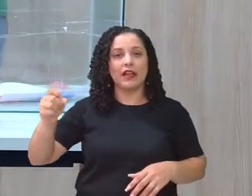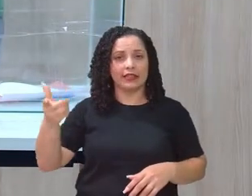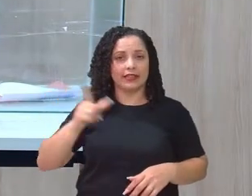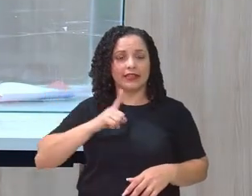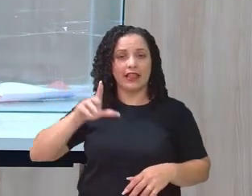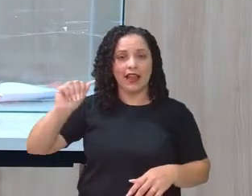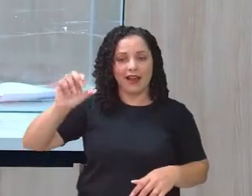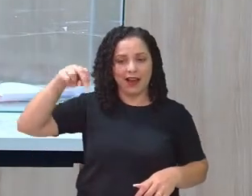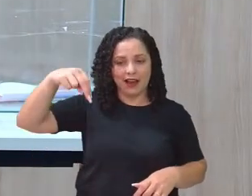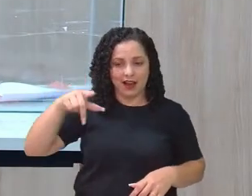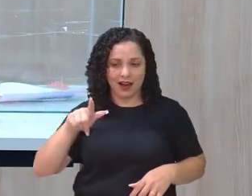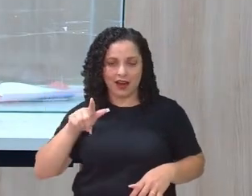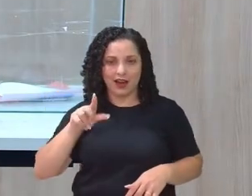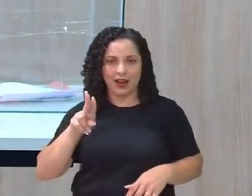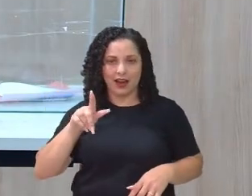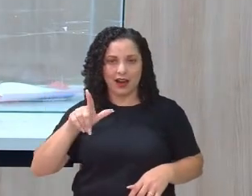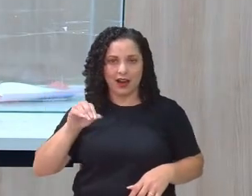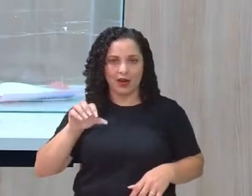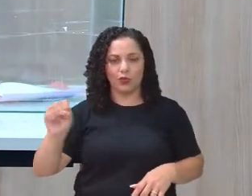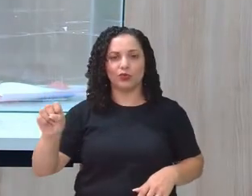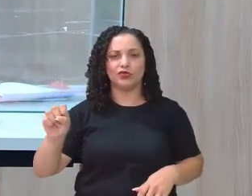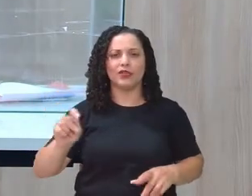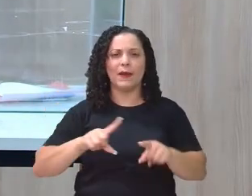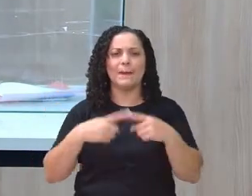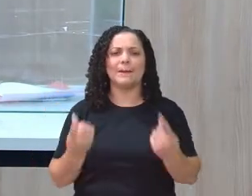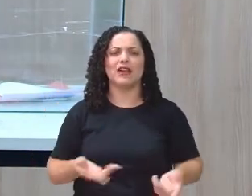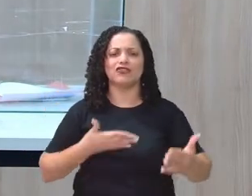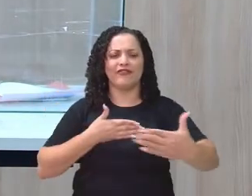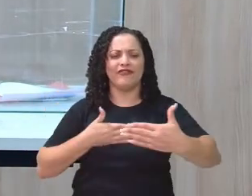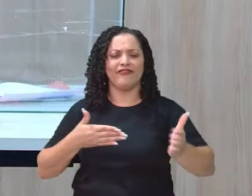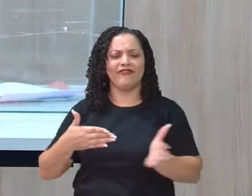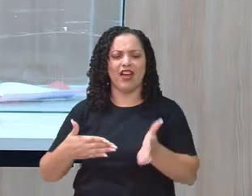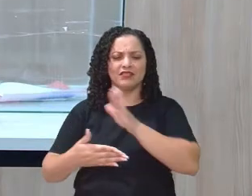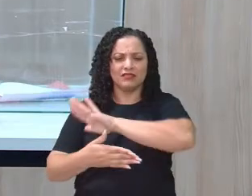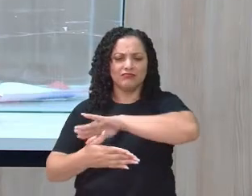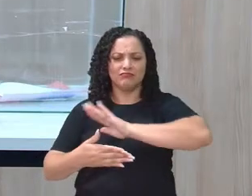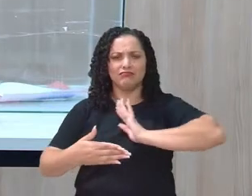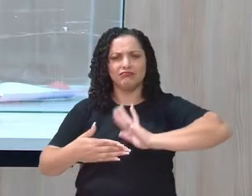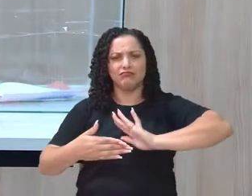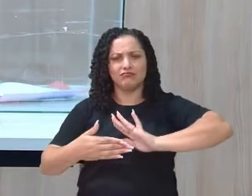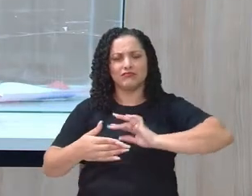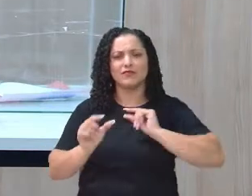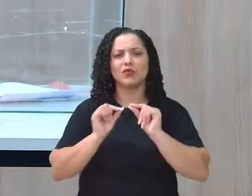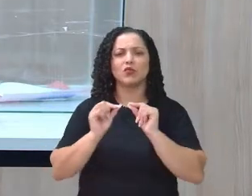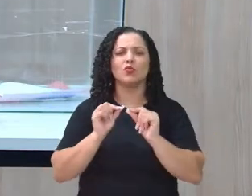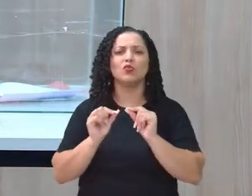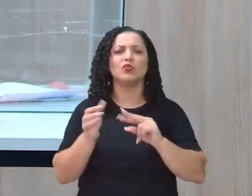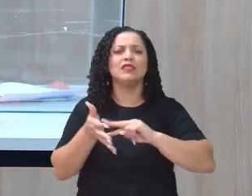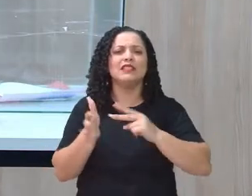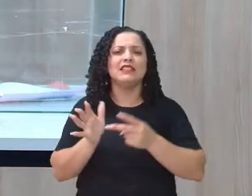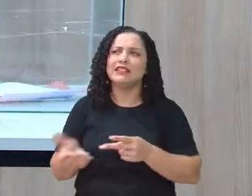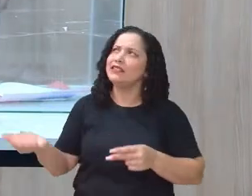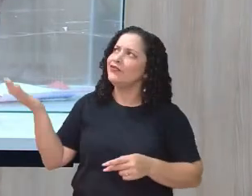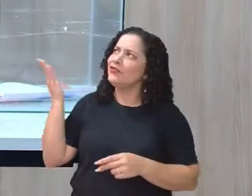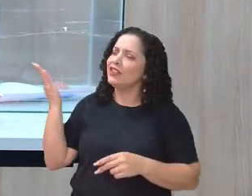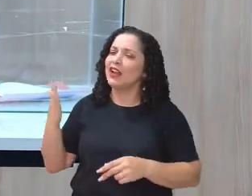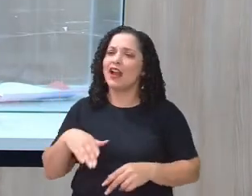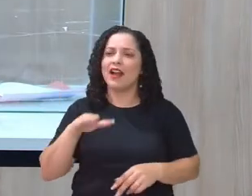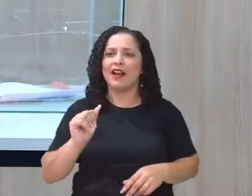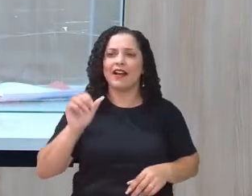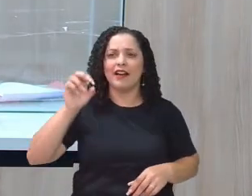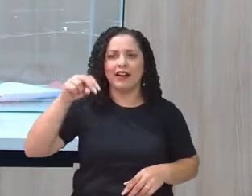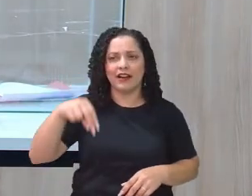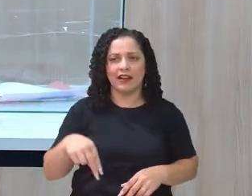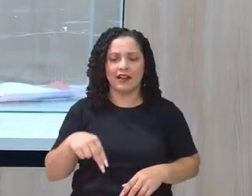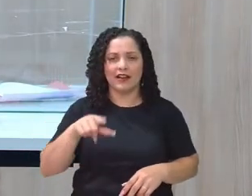de lados, né? A gente está falando de faces. E como é que apareceu aí essa palavra ângulos? Essa palavra ângulos aí apareceu porque quando